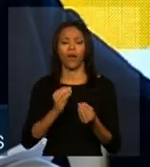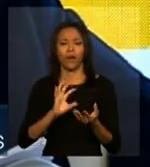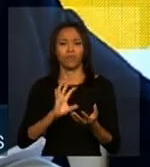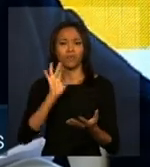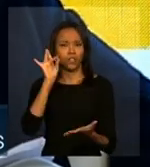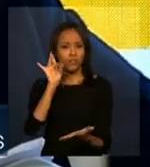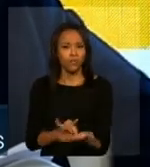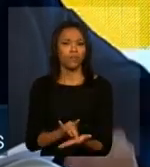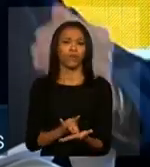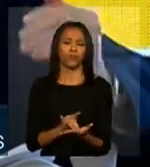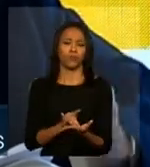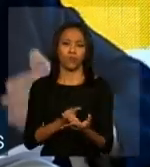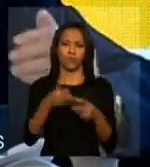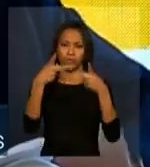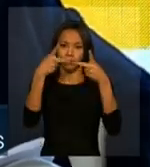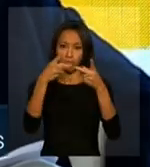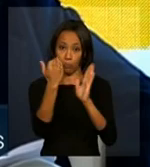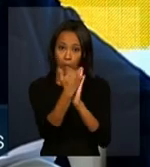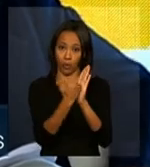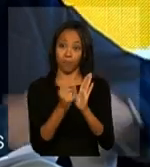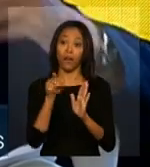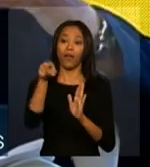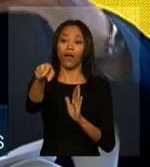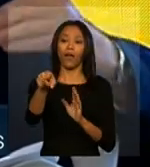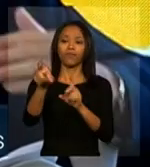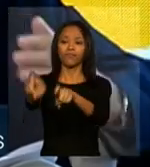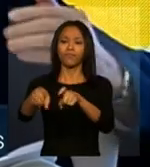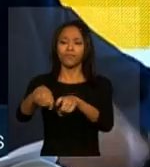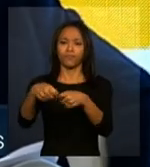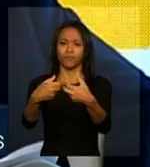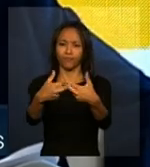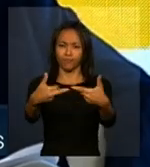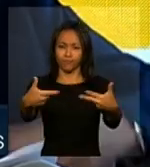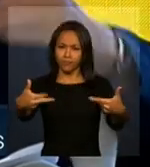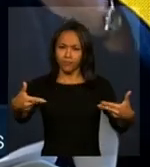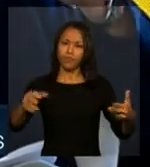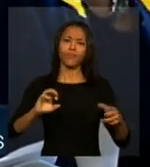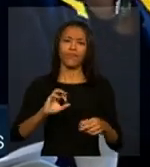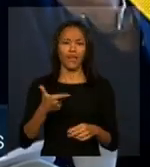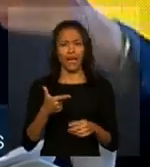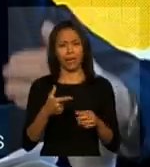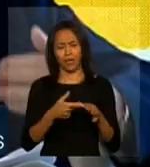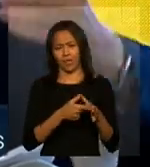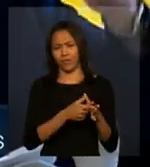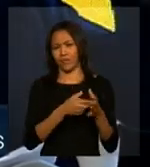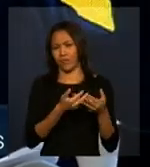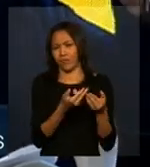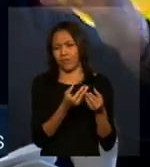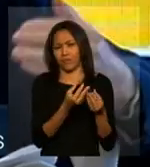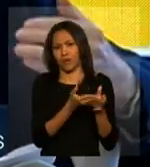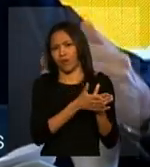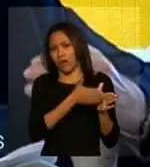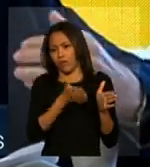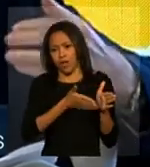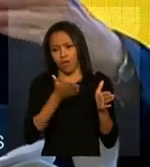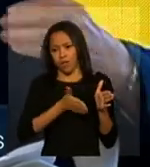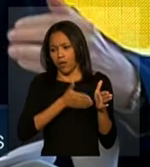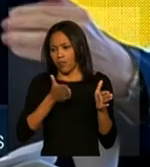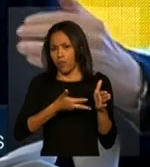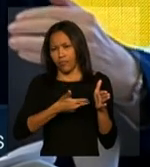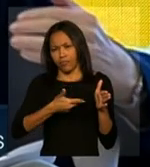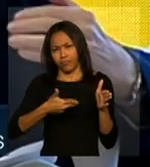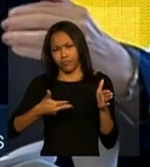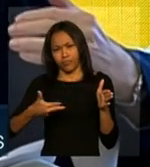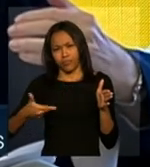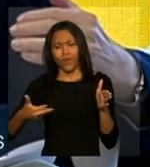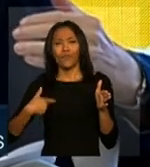do programa. O programa foi numa escala, é claro, com percalços. Eu não vou poder continuar contando toda essa história,